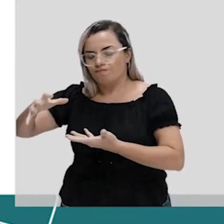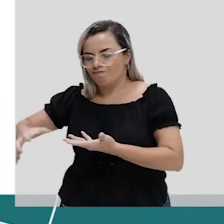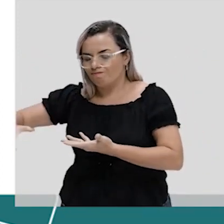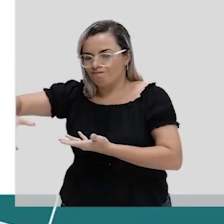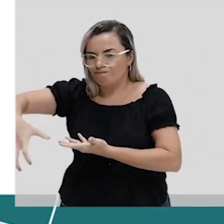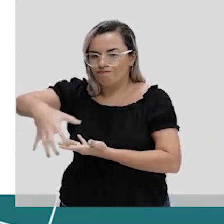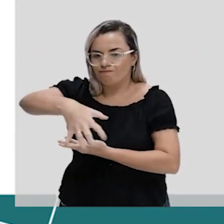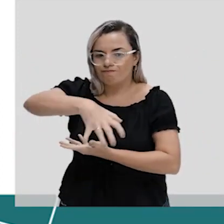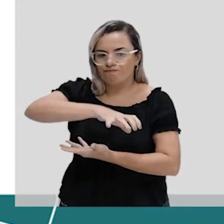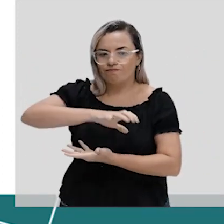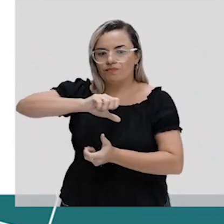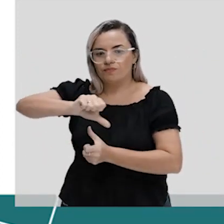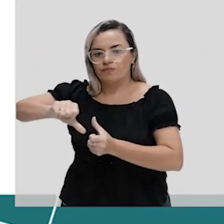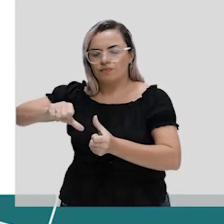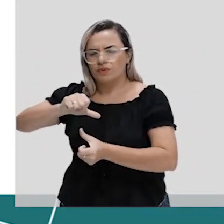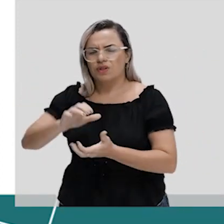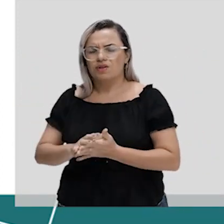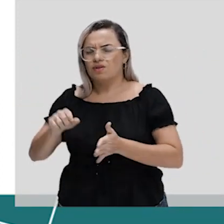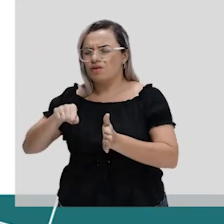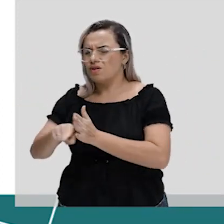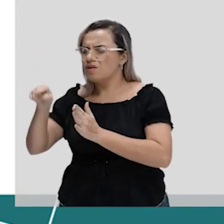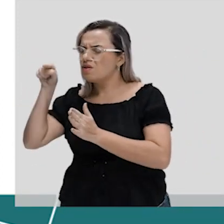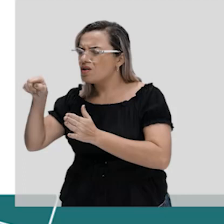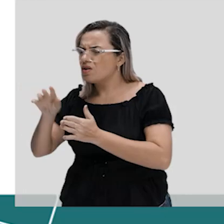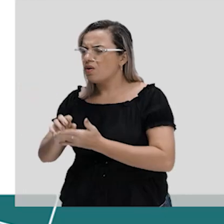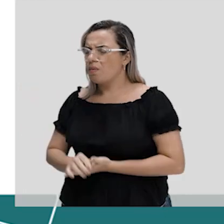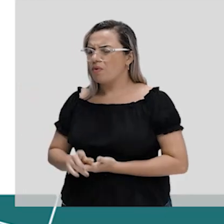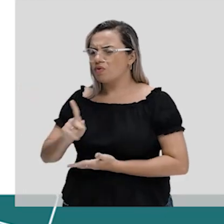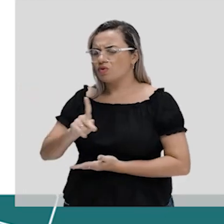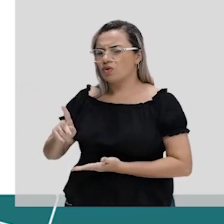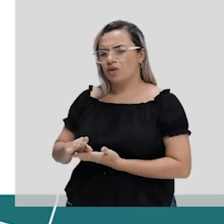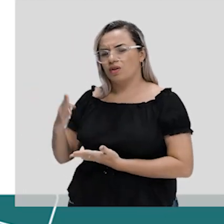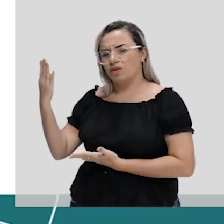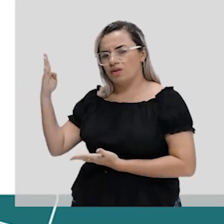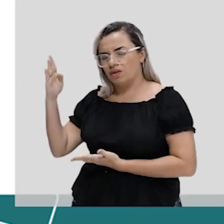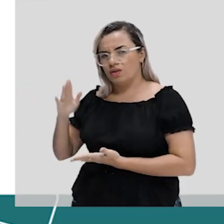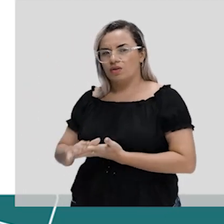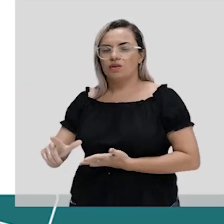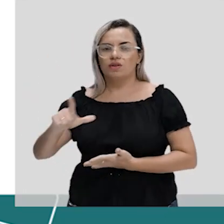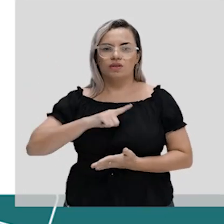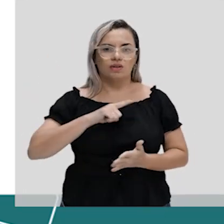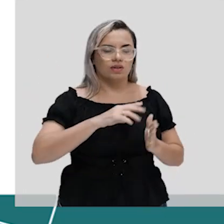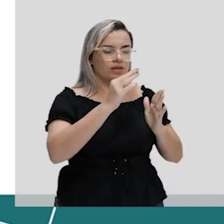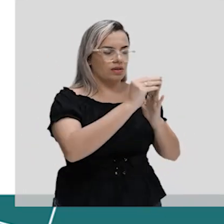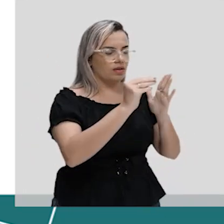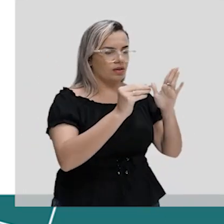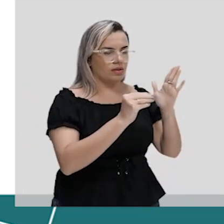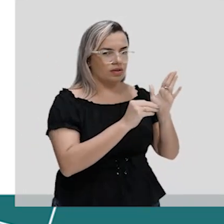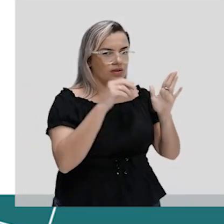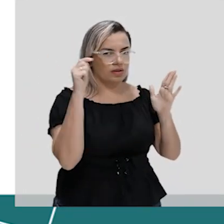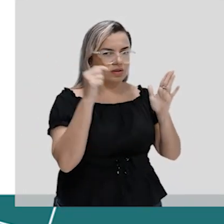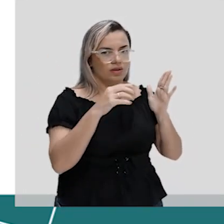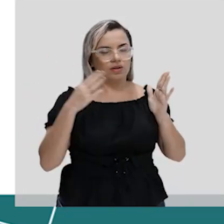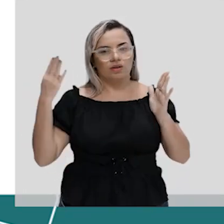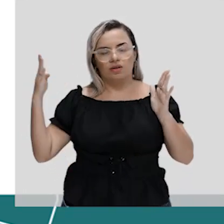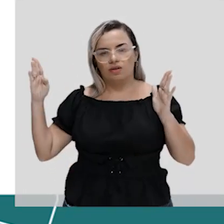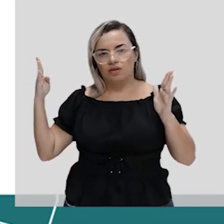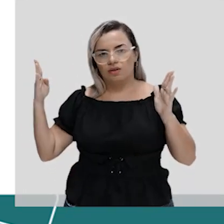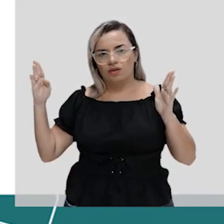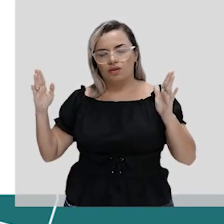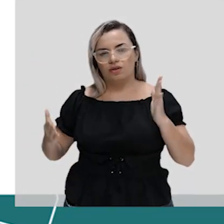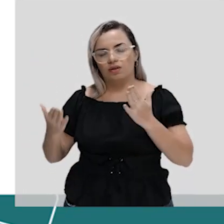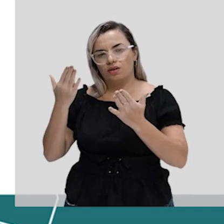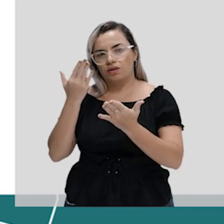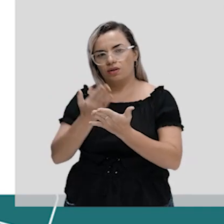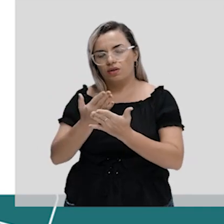você me pergunta, professor, mas você não é professor de biologia? Assim, tem conteúdos da biologia que são